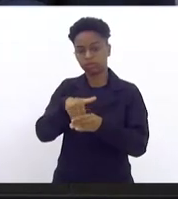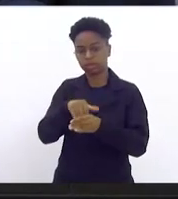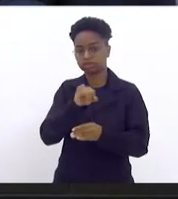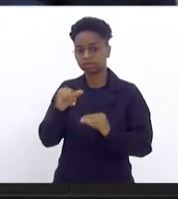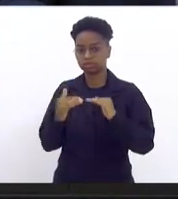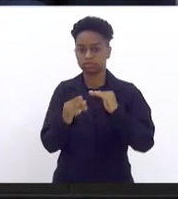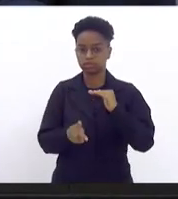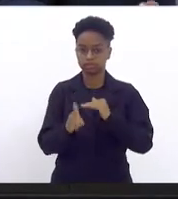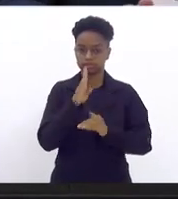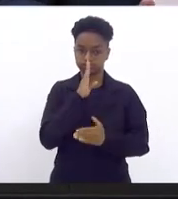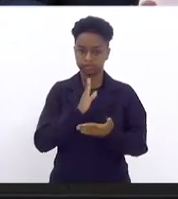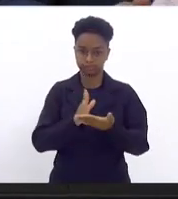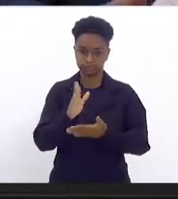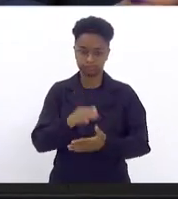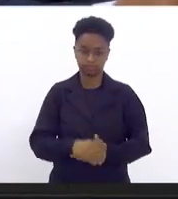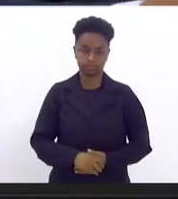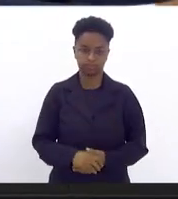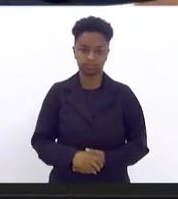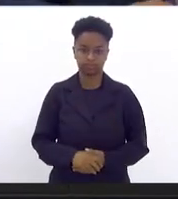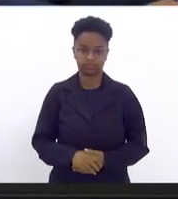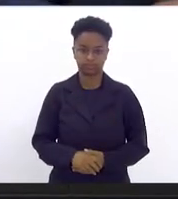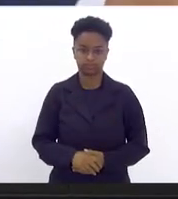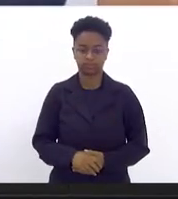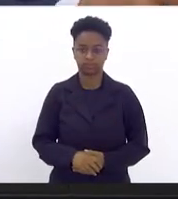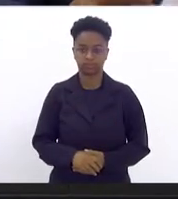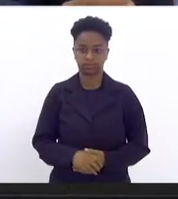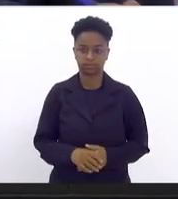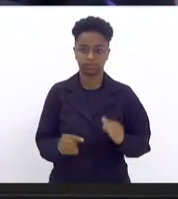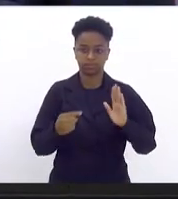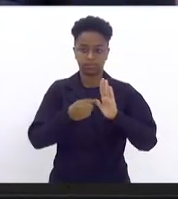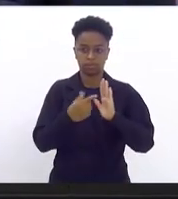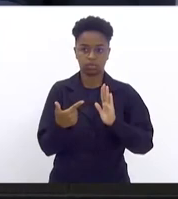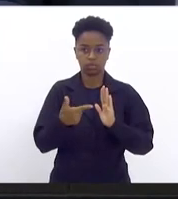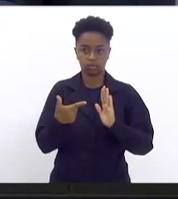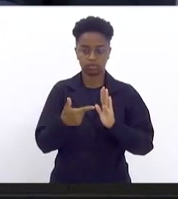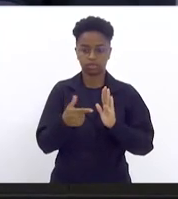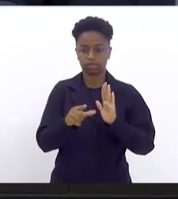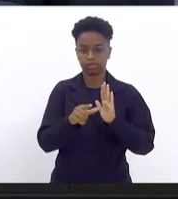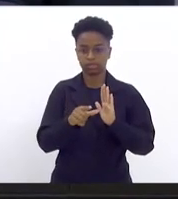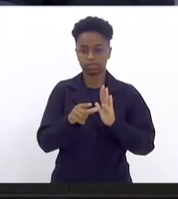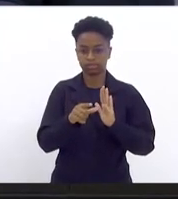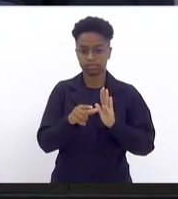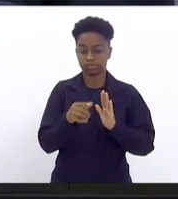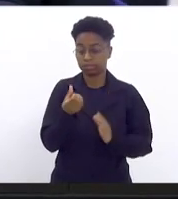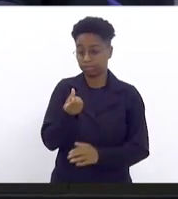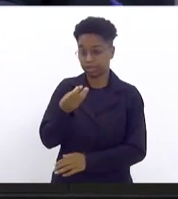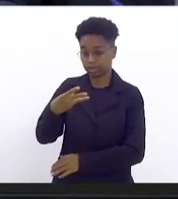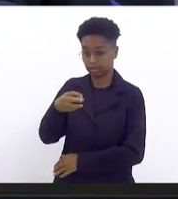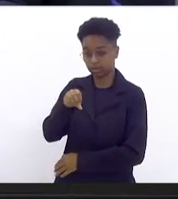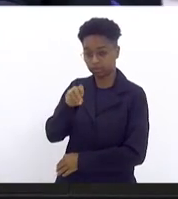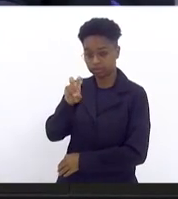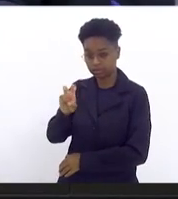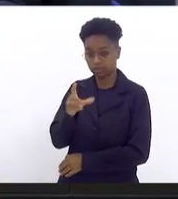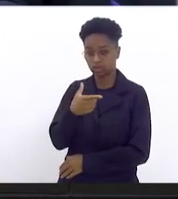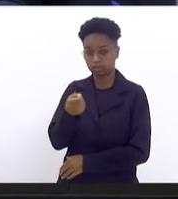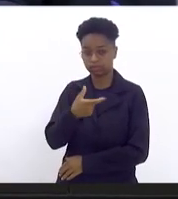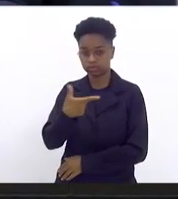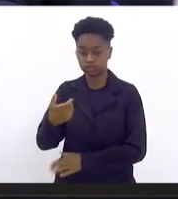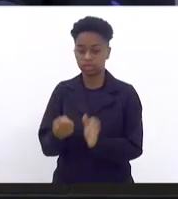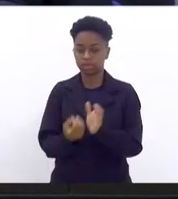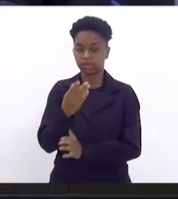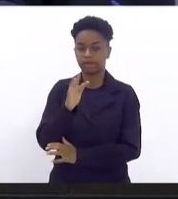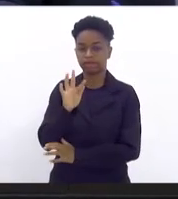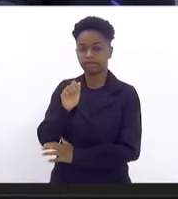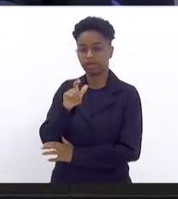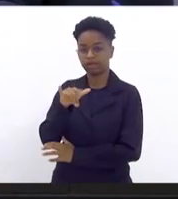senhores que aprovam, permaneçam como estão. Aprovado. Item 2 da pauta, o PL 6395 de 2022, de autoria do deputado Flávio